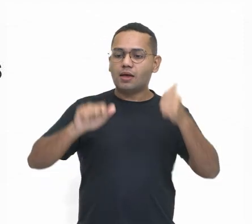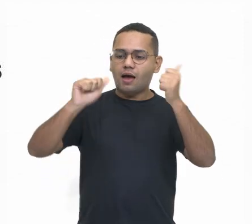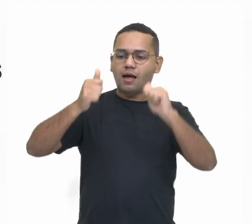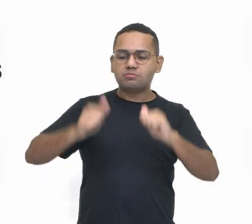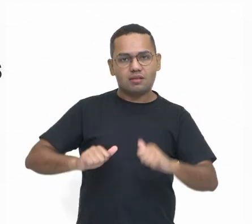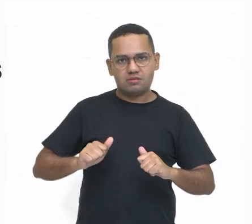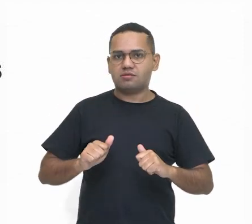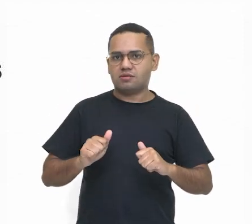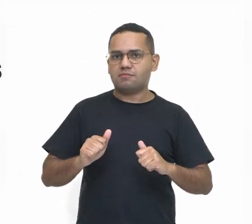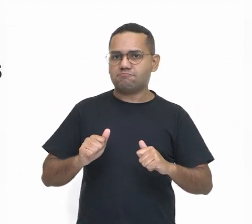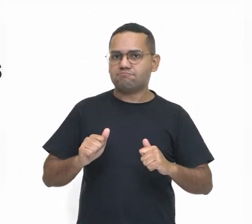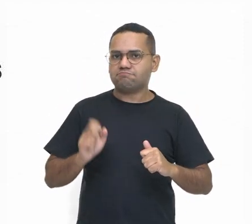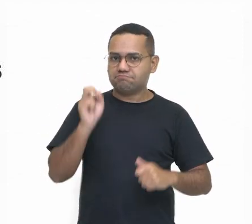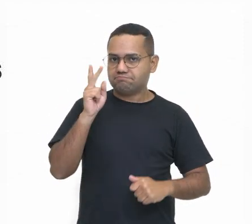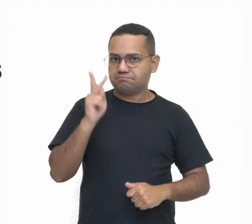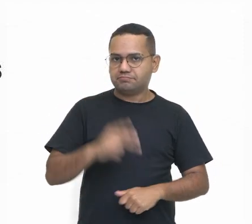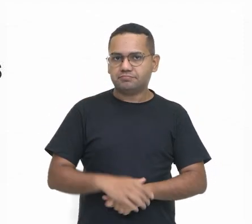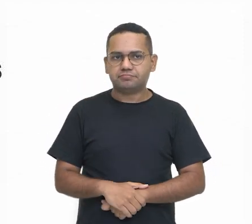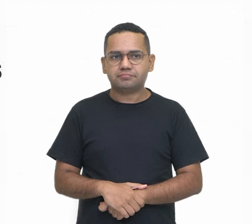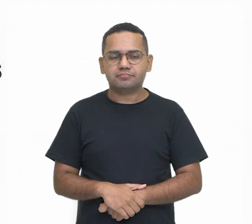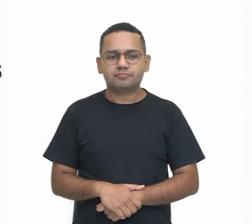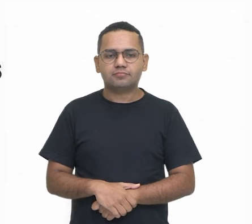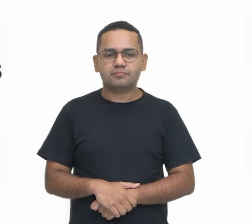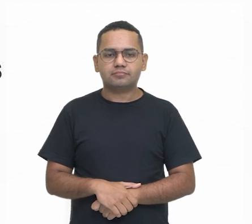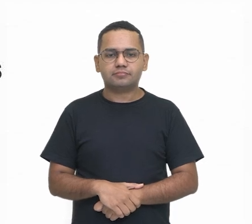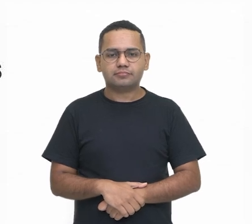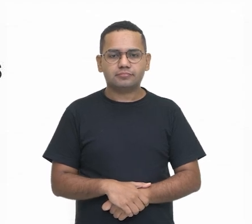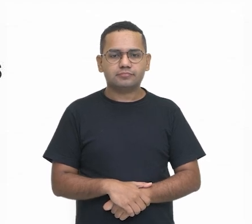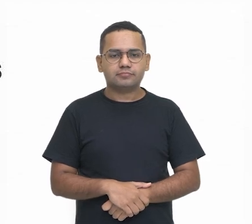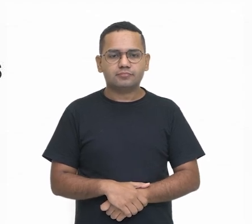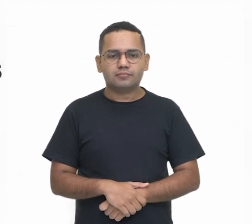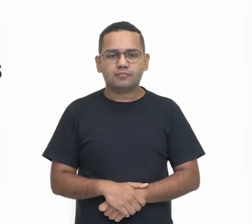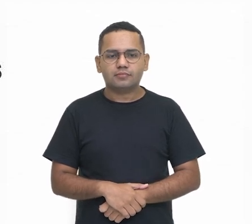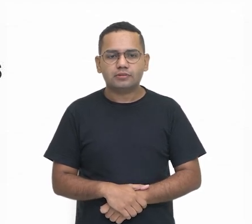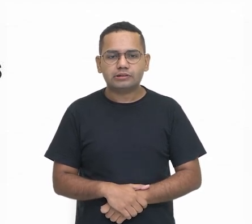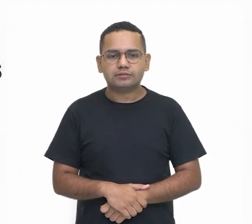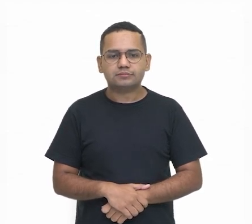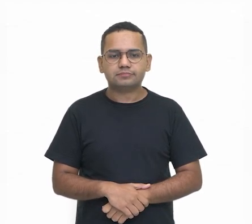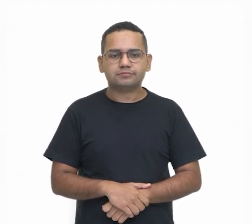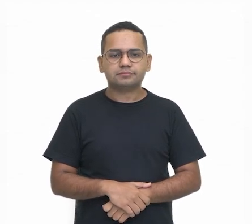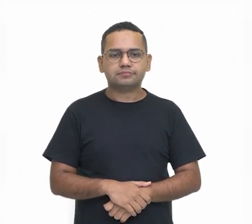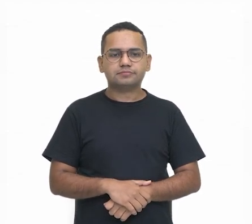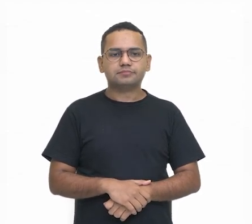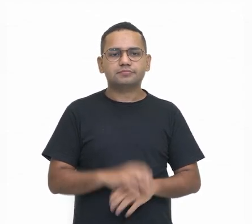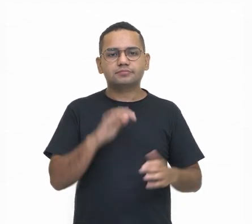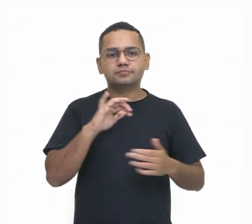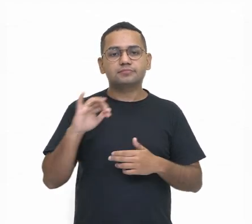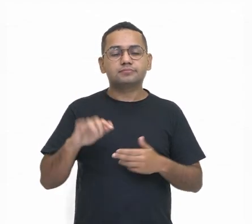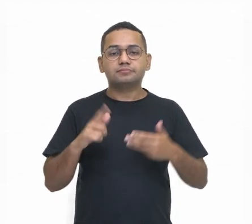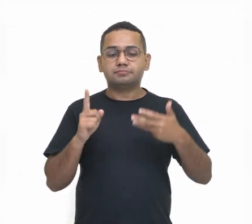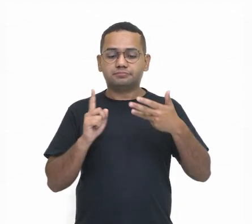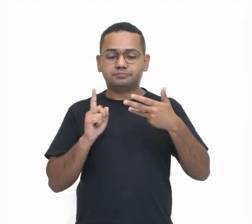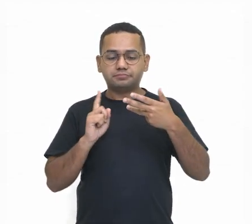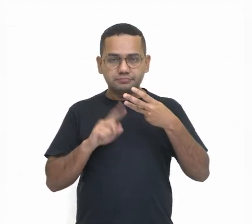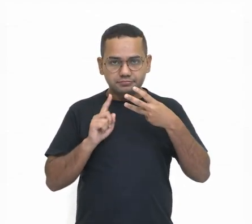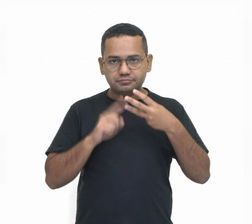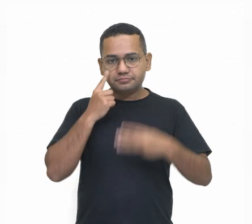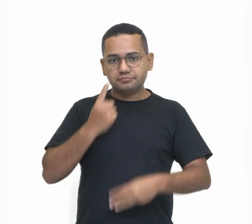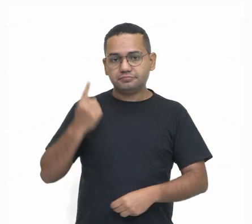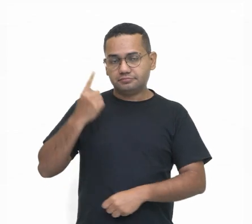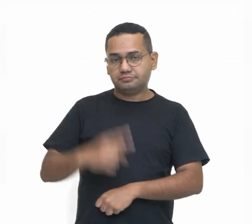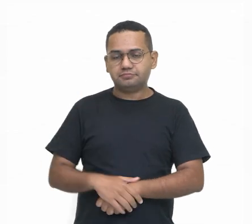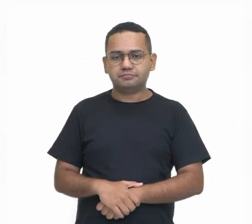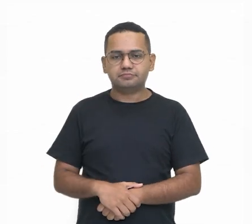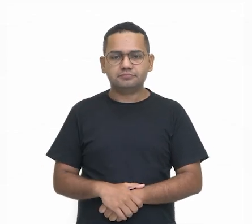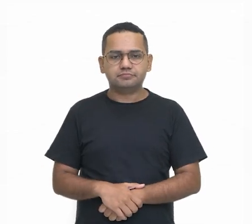educação política. E também as iniciativas educacionais, que são justamente